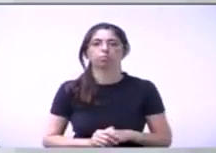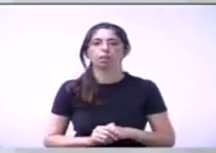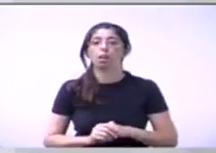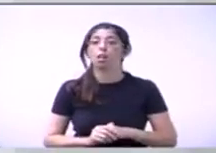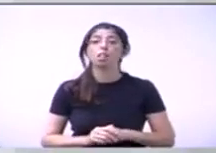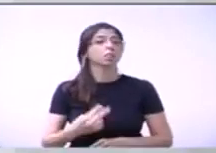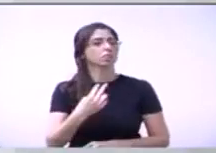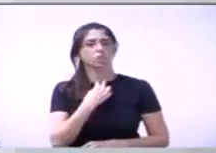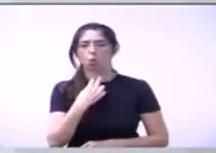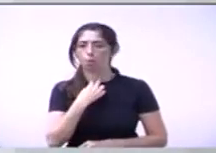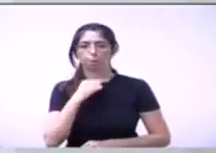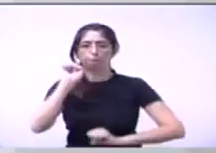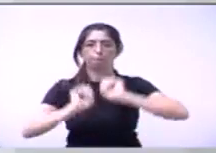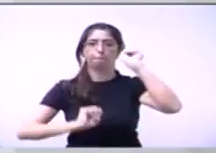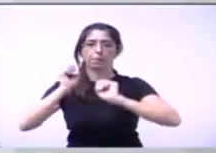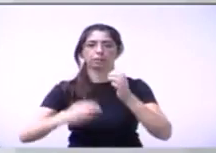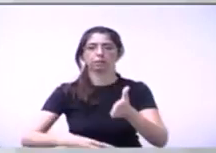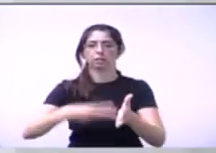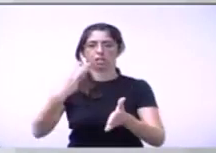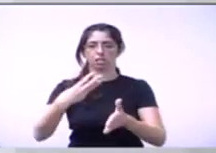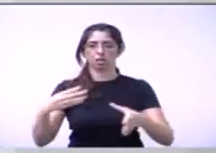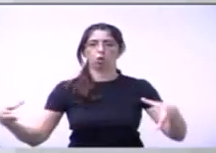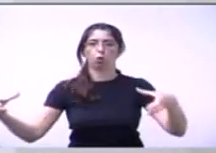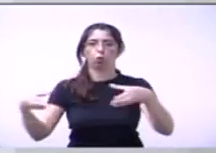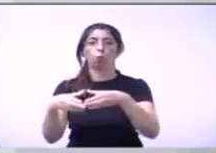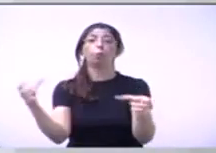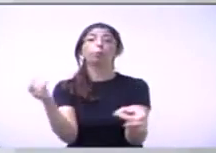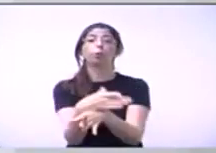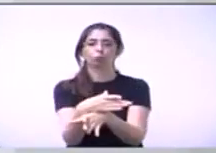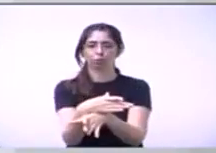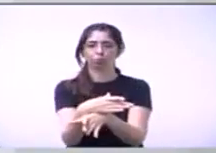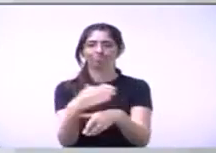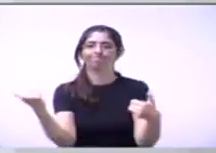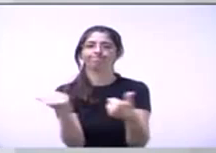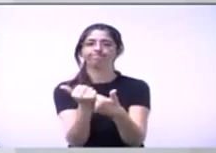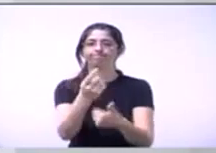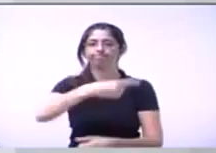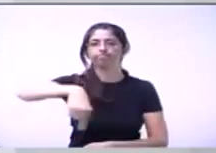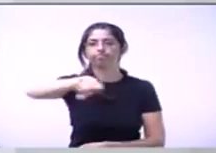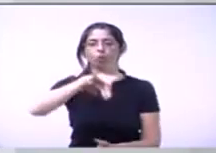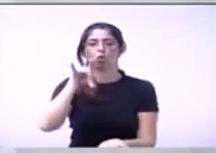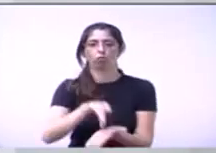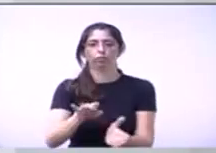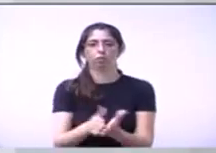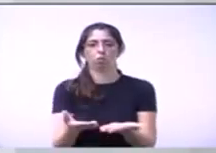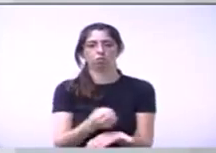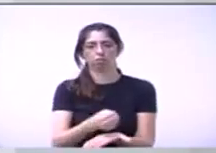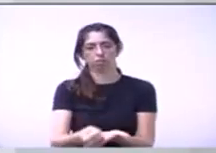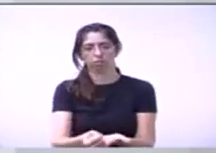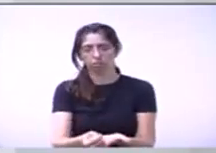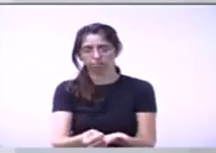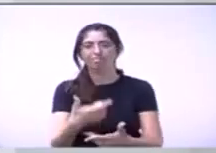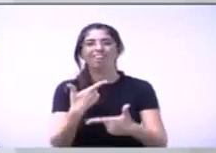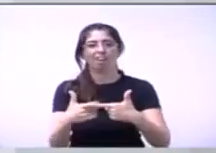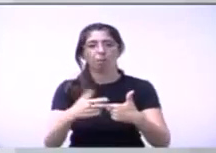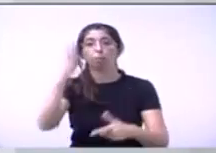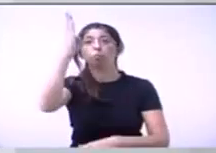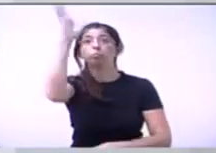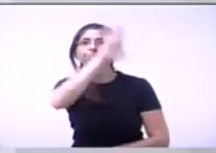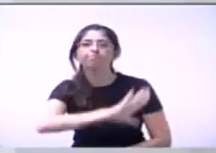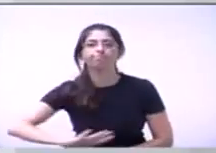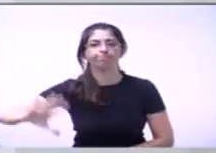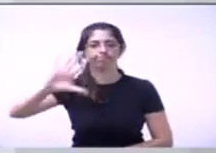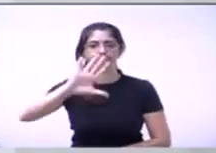cheguem com suas equipes já montadas, deixando para trás os trabalhadores locais. Isso é um problema já nacional e que tem gerado